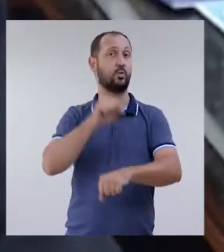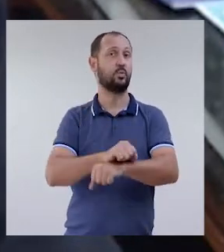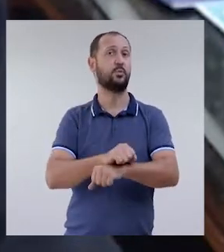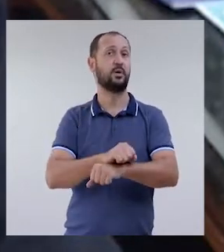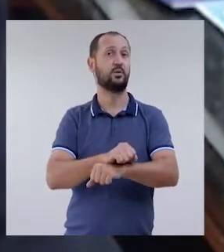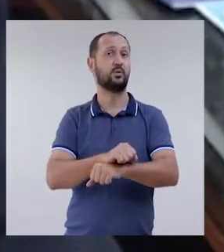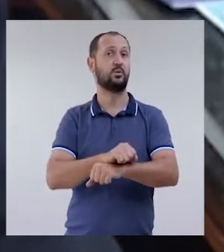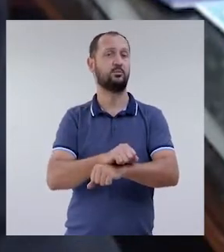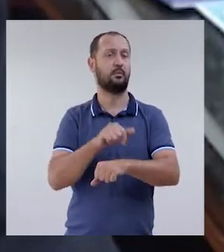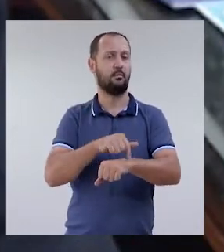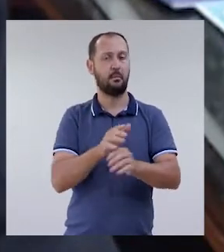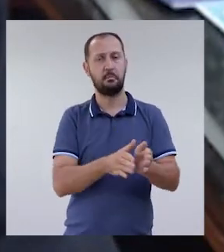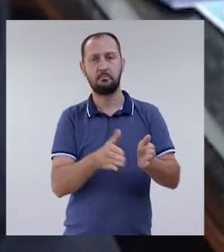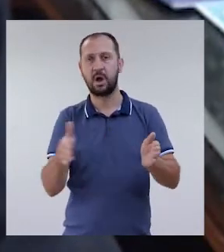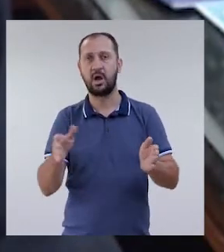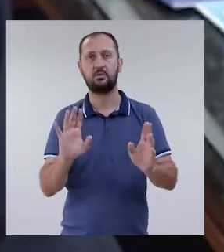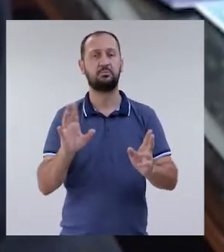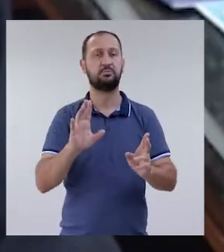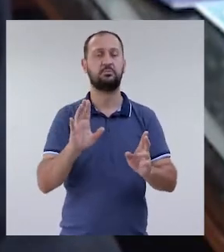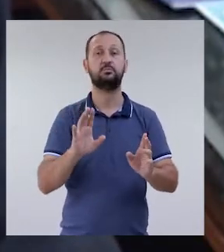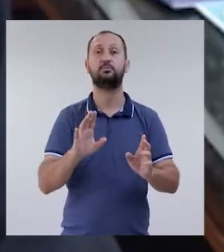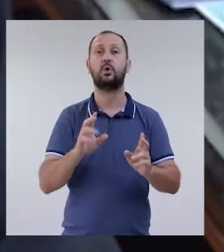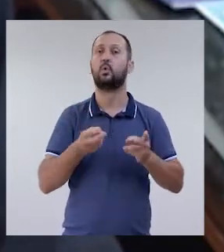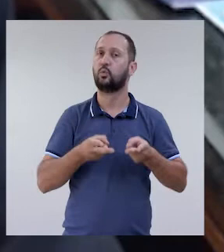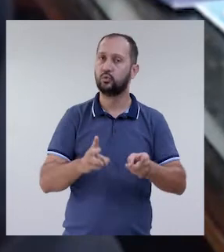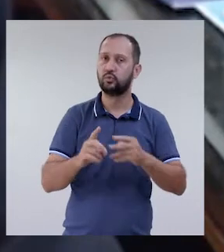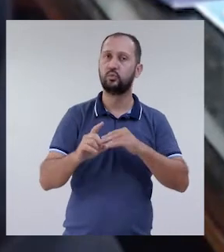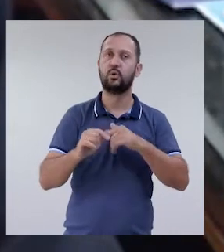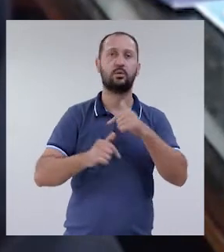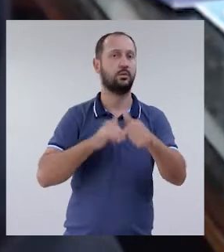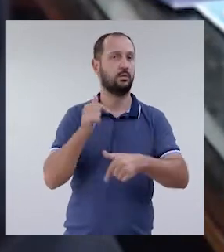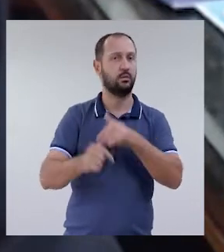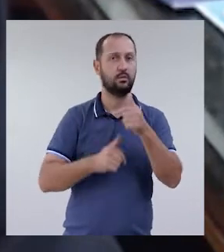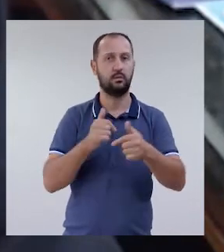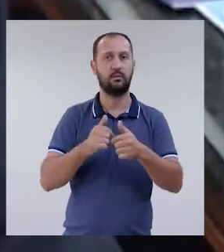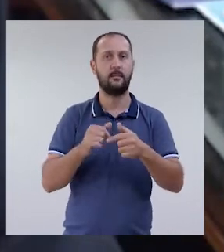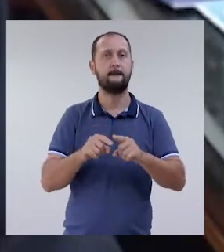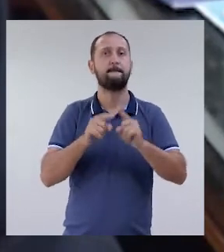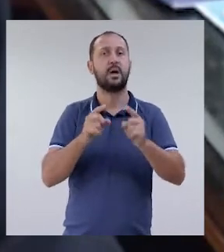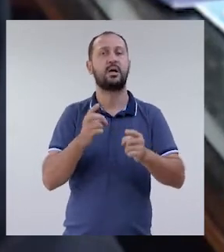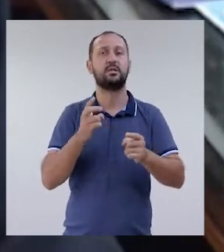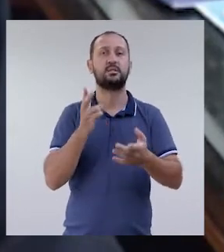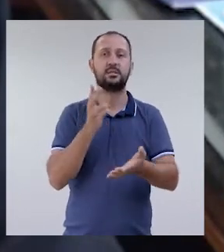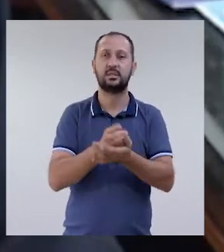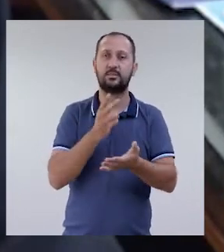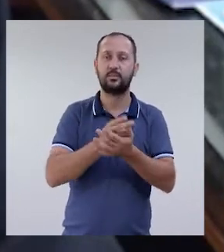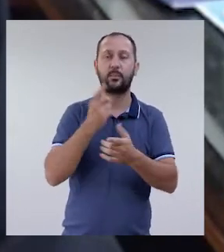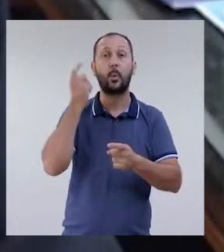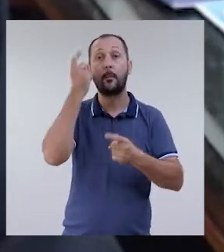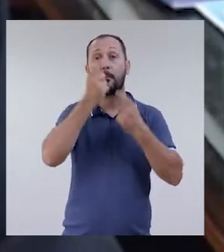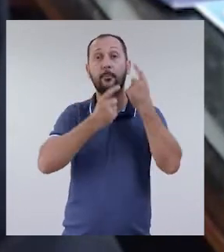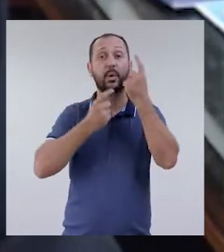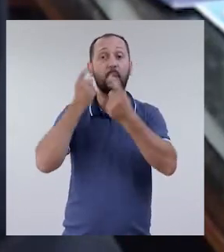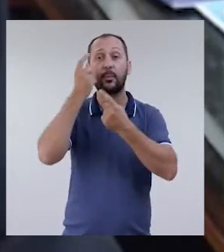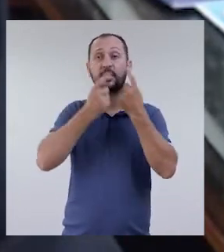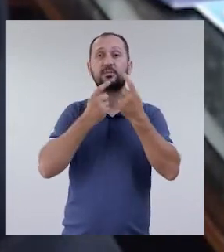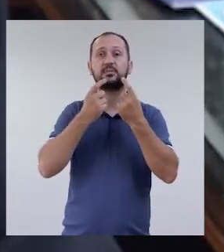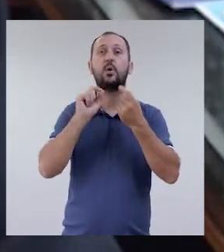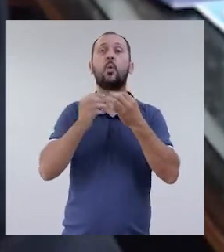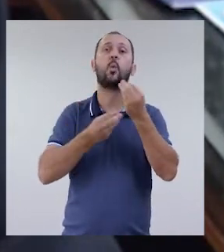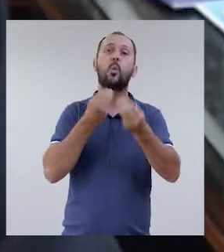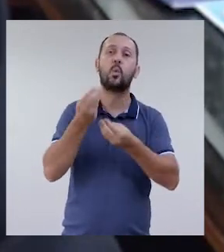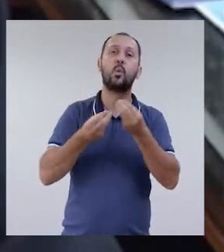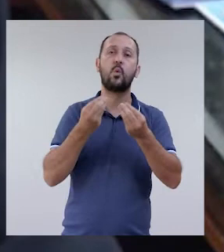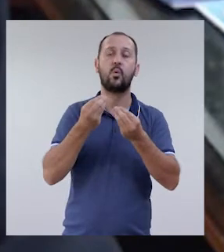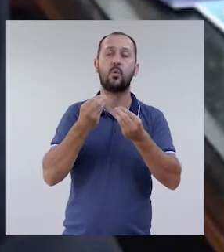não parou nesse período, né? Continua atuando, mas sempre preocupado aí